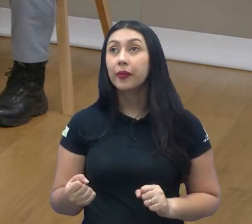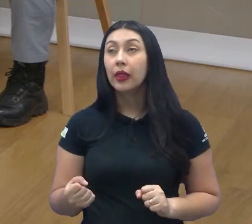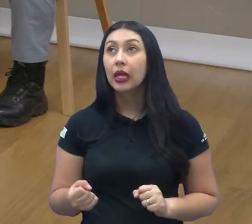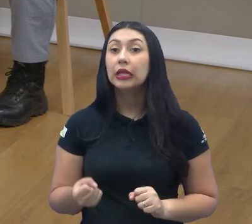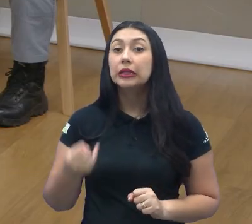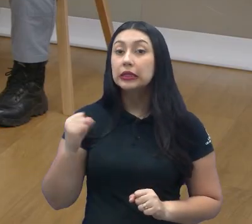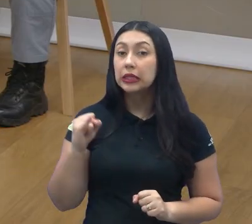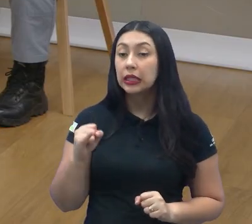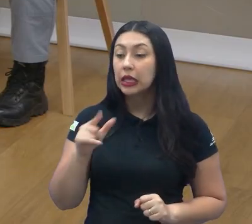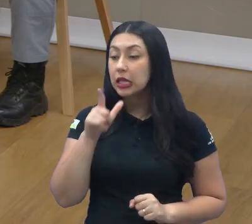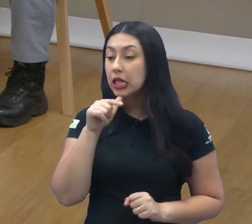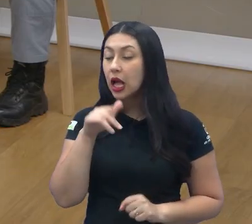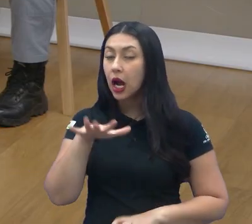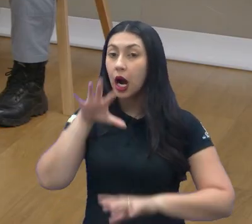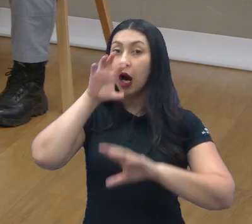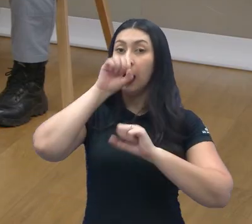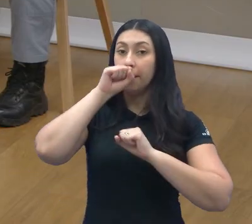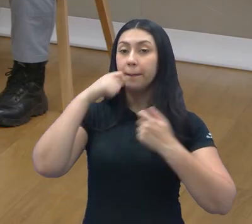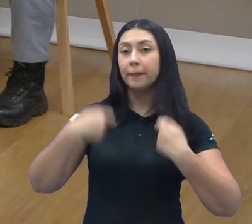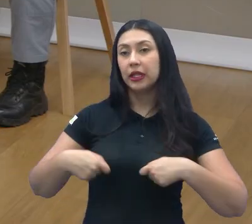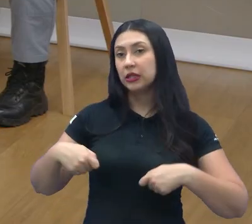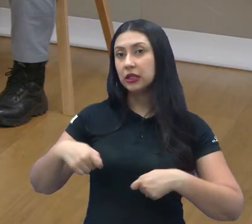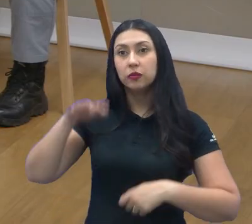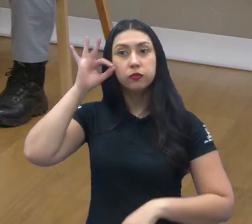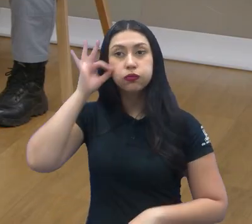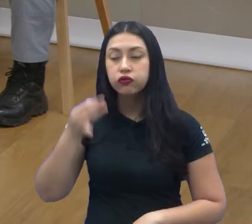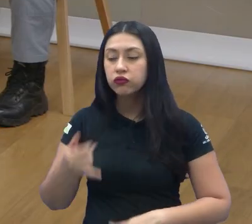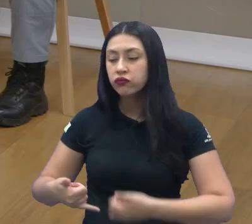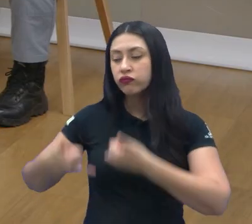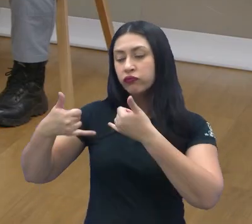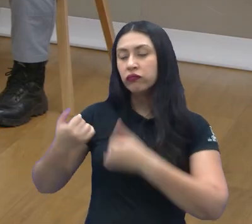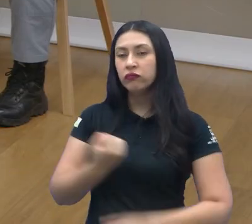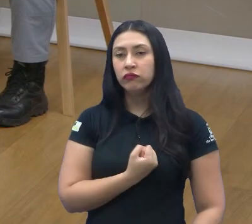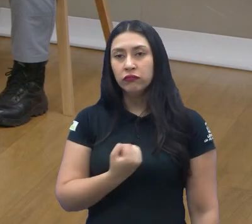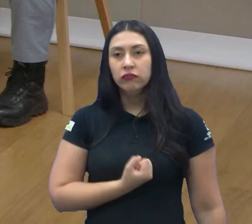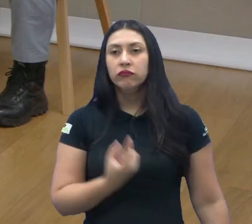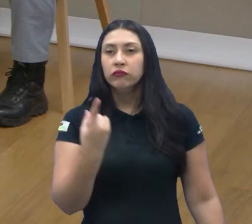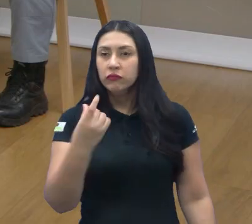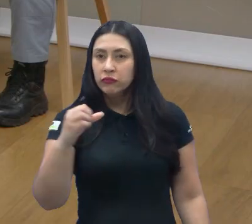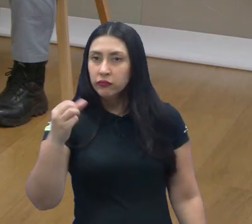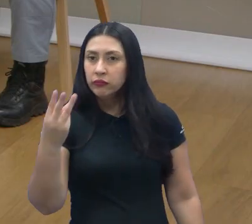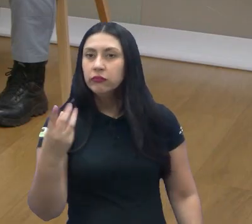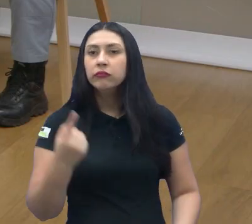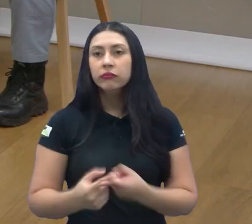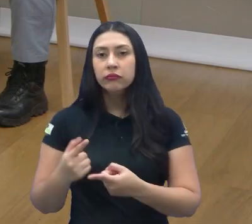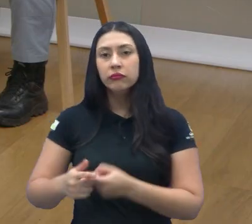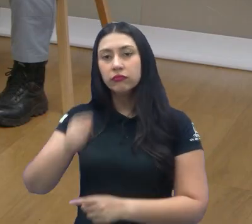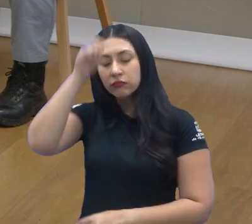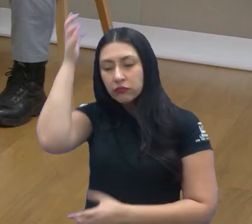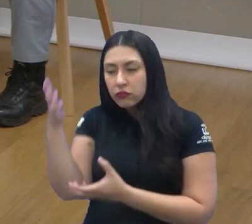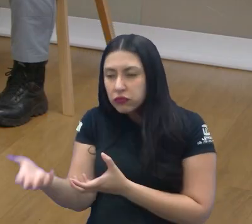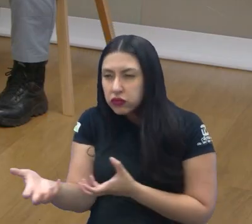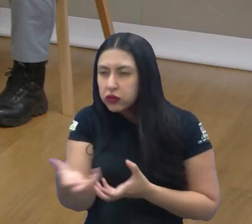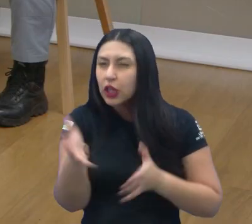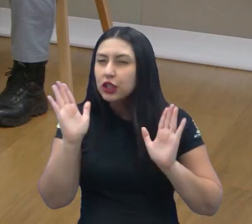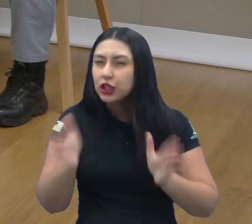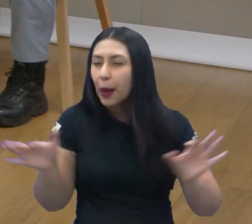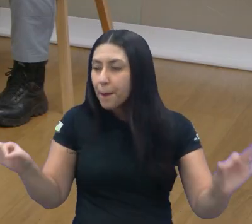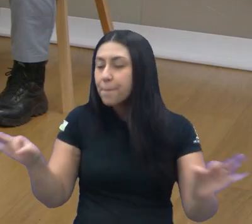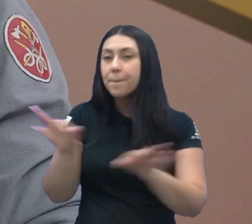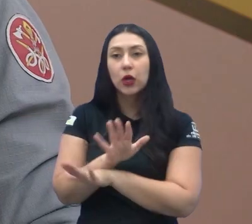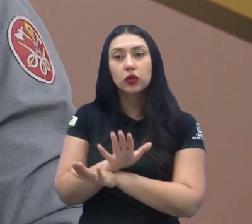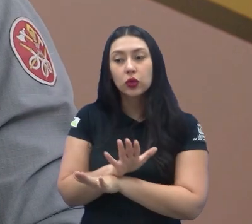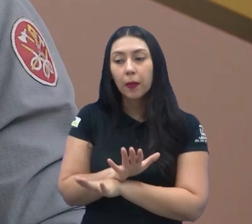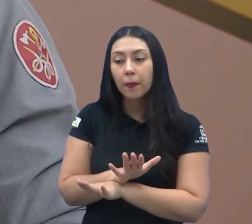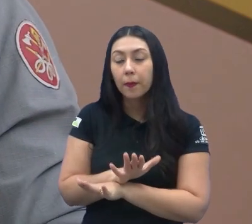de afogamento, já de imediato ligar 193, Corpo de Bombeiros, que a pessoa que está lá, ela está preparada para orientar o que ela deve